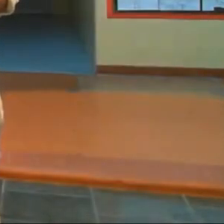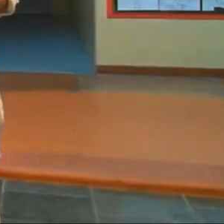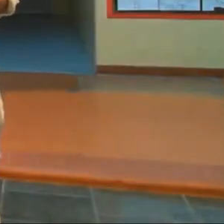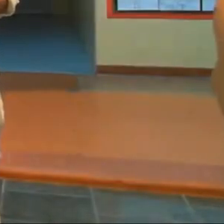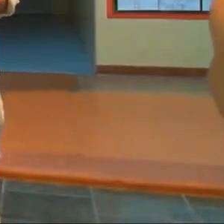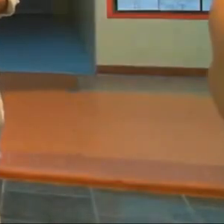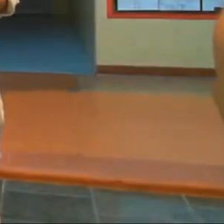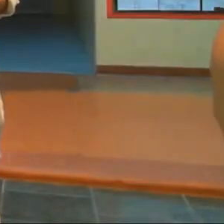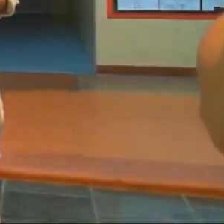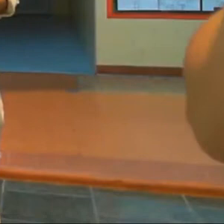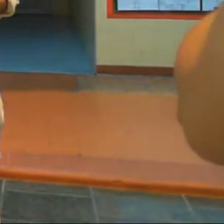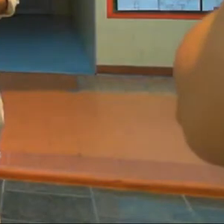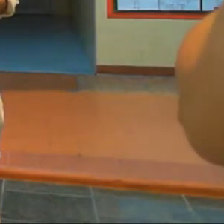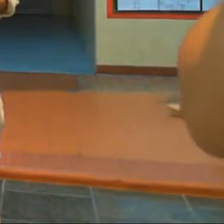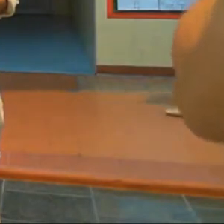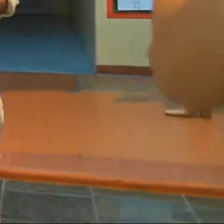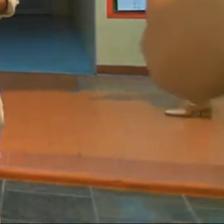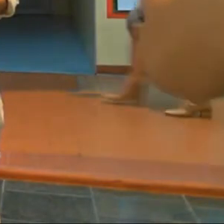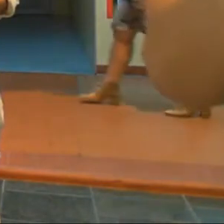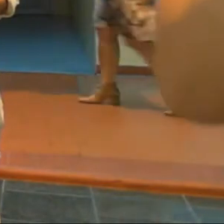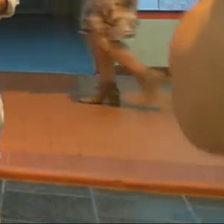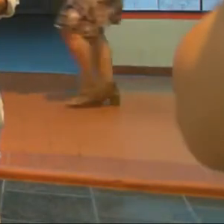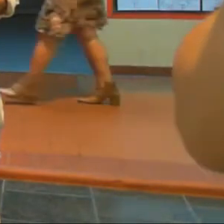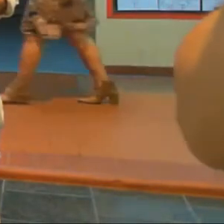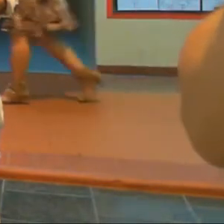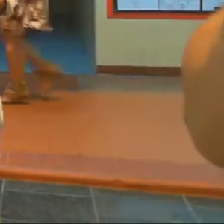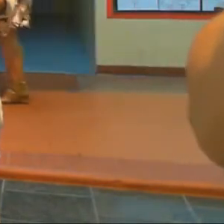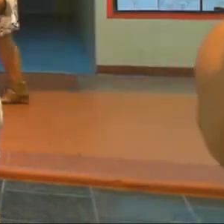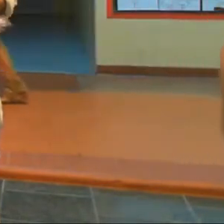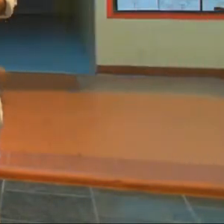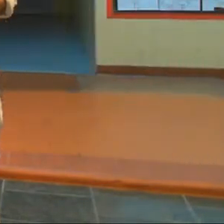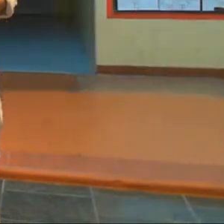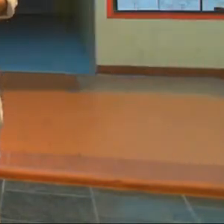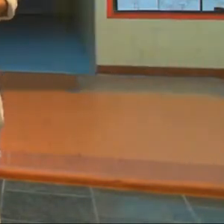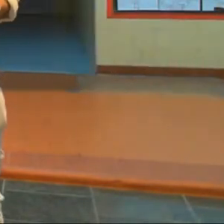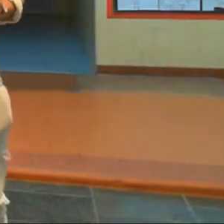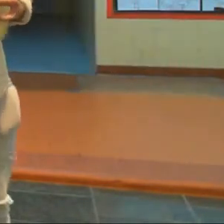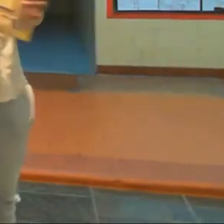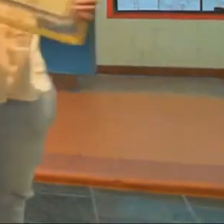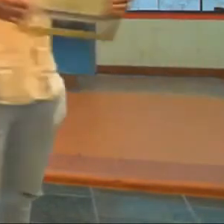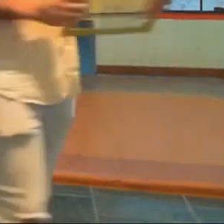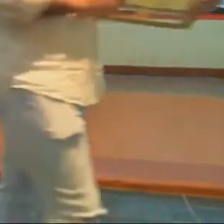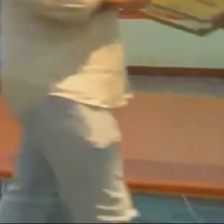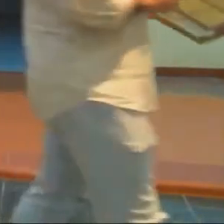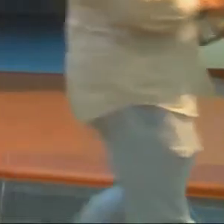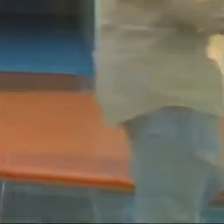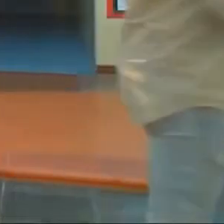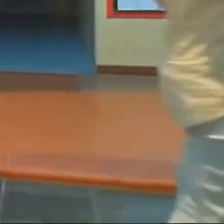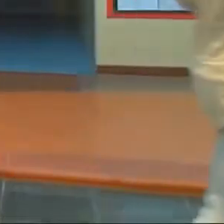Aí foi a homenagem a MIG Center, Michel Brás e Eduardo Brás.